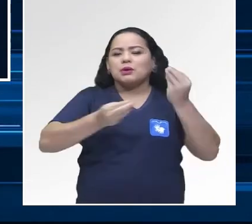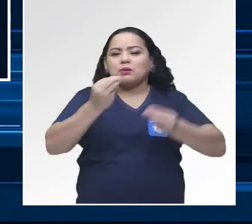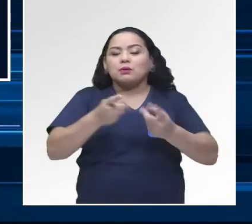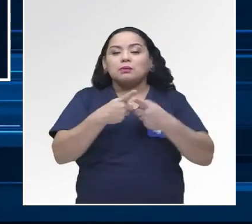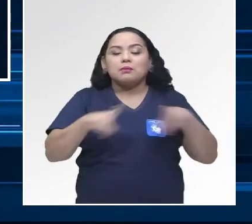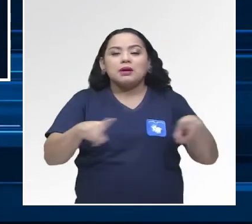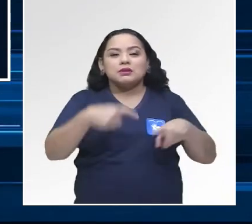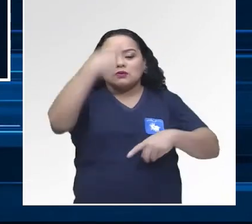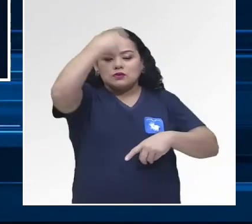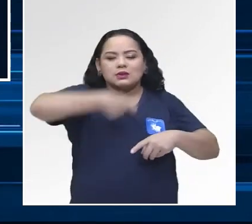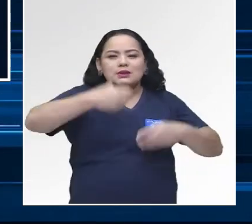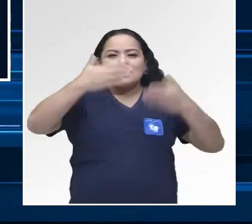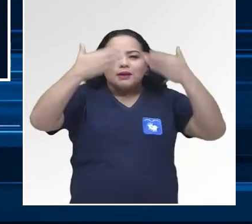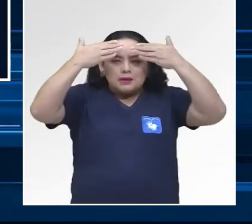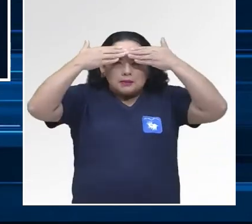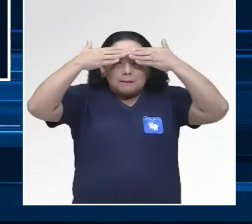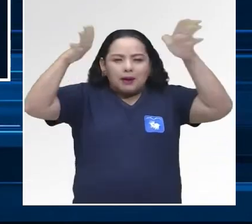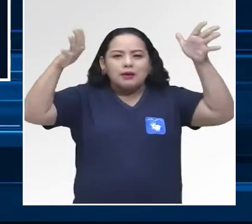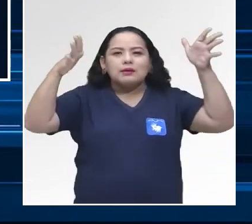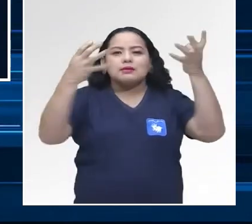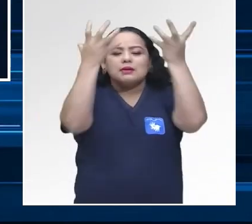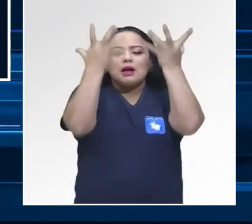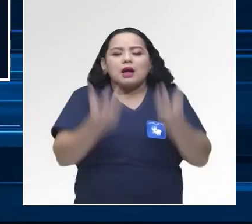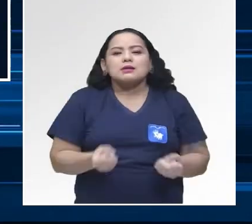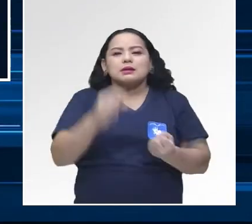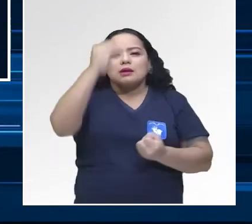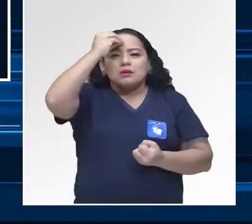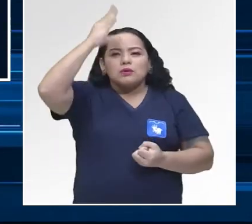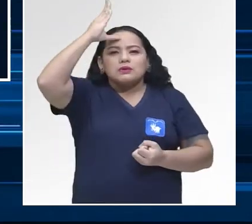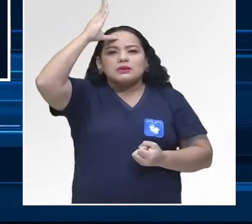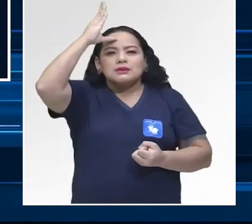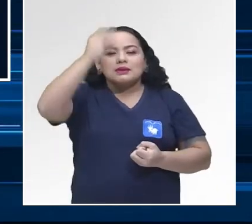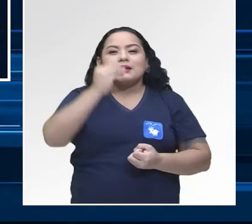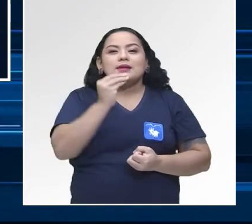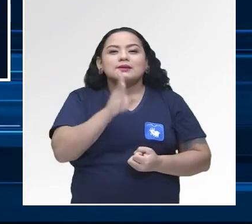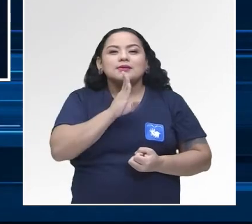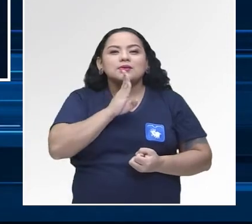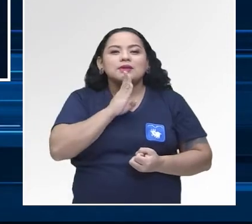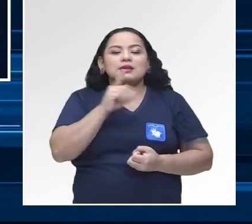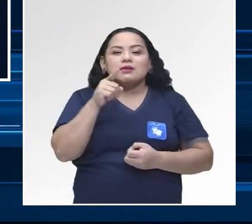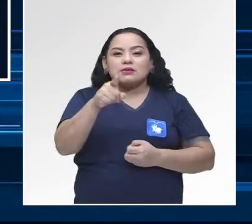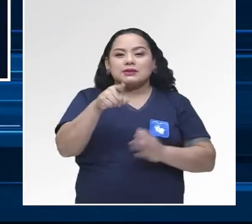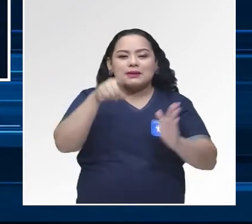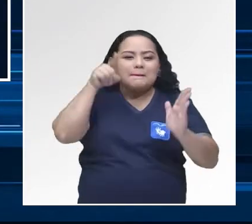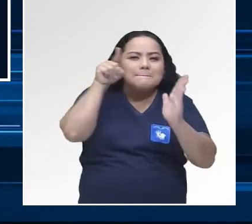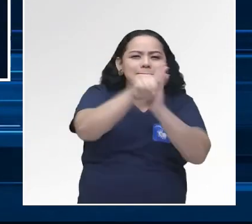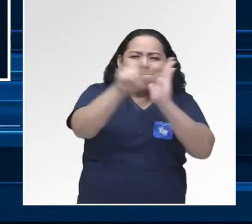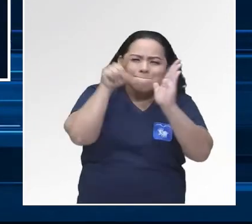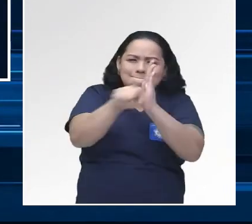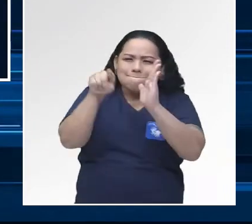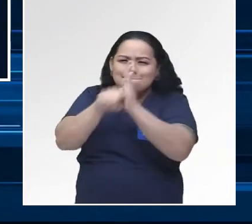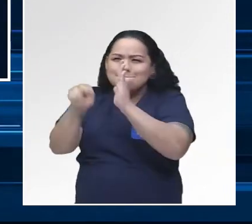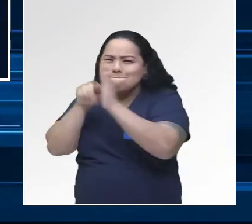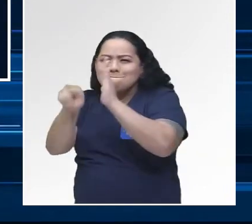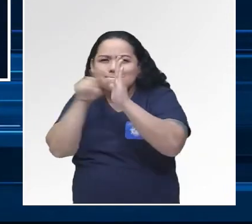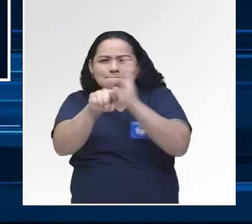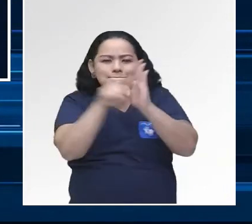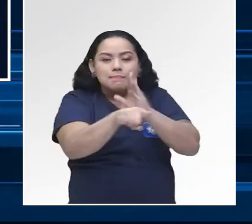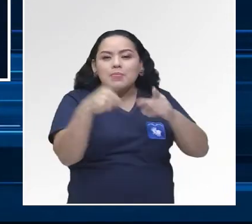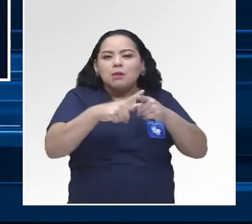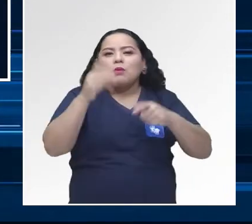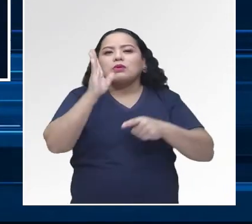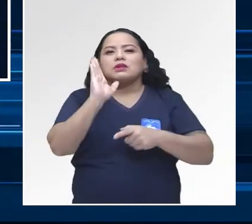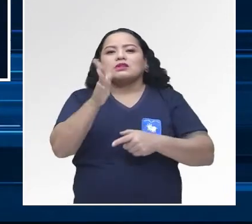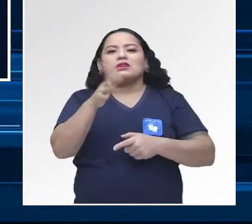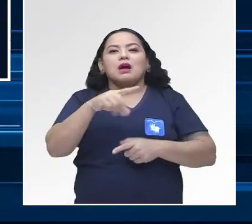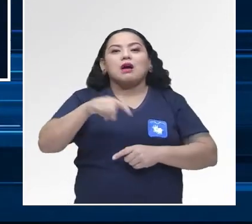você se abre para o conhecer, aí você pergunta mais, né? Por quê? Porque você